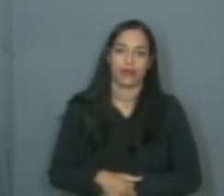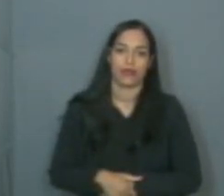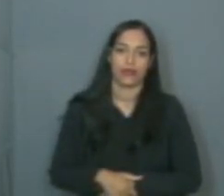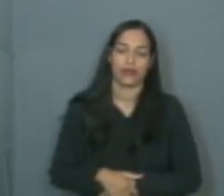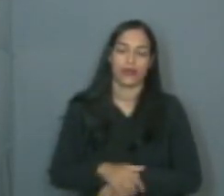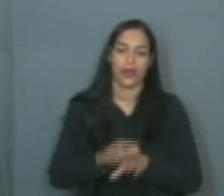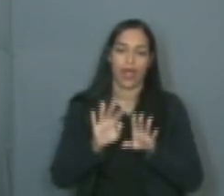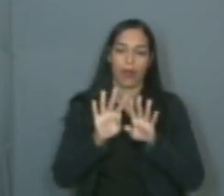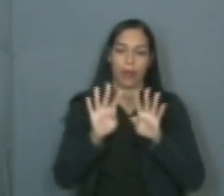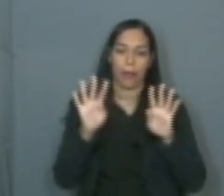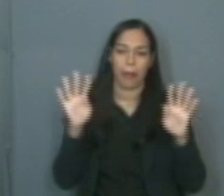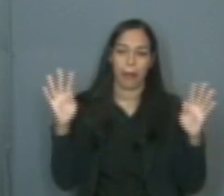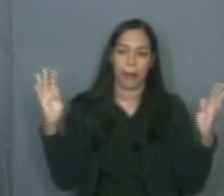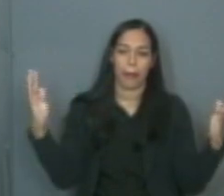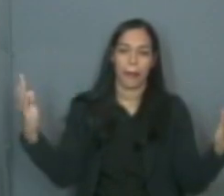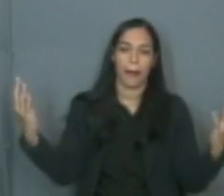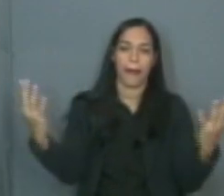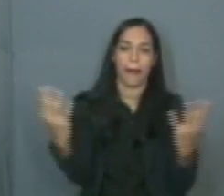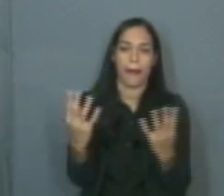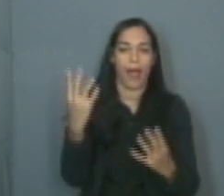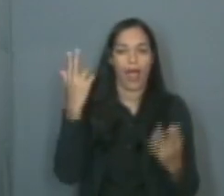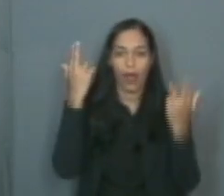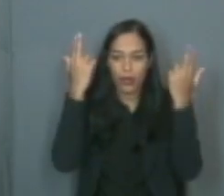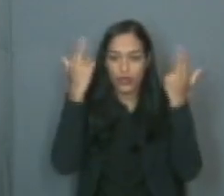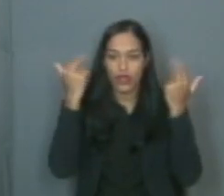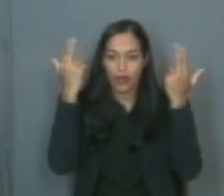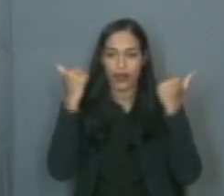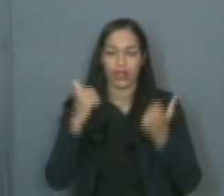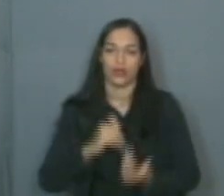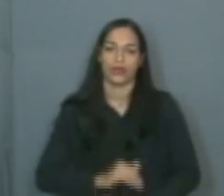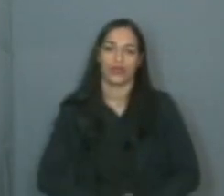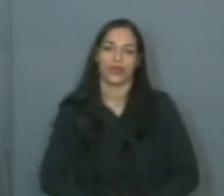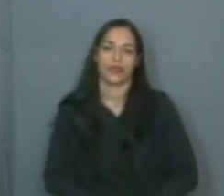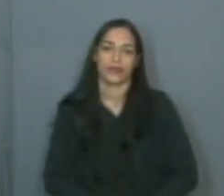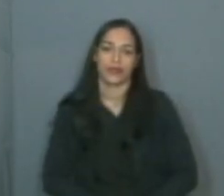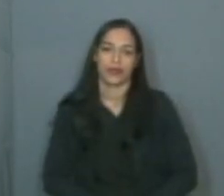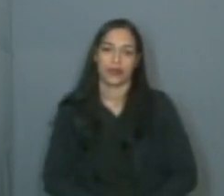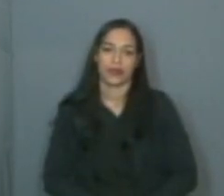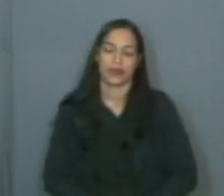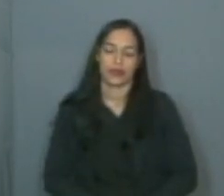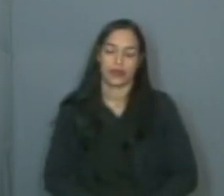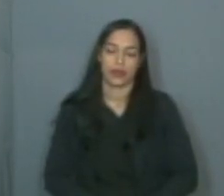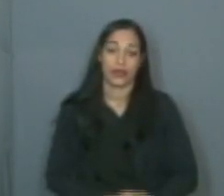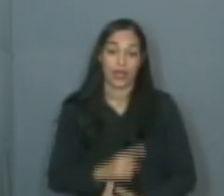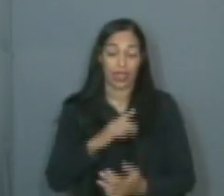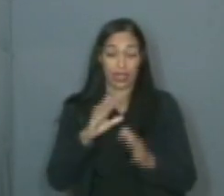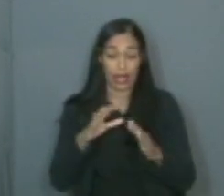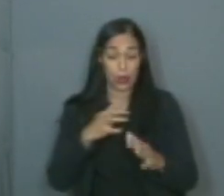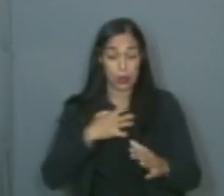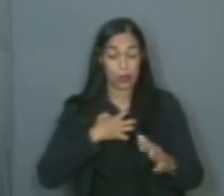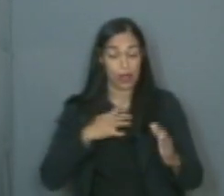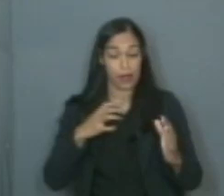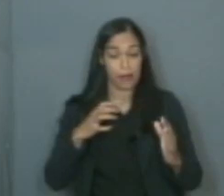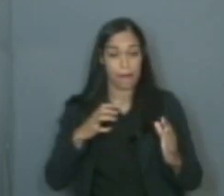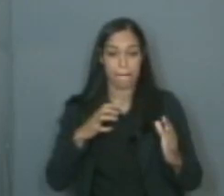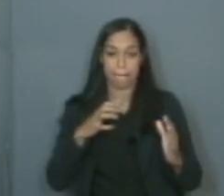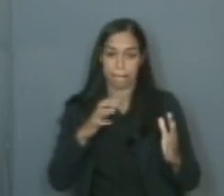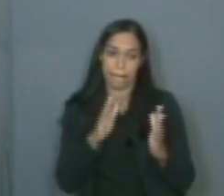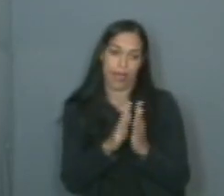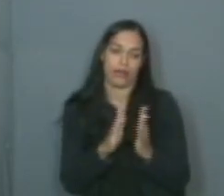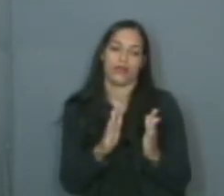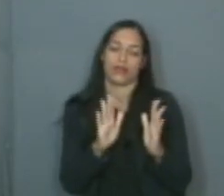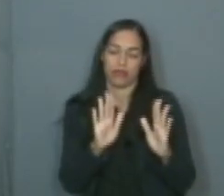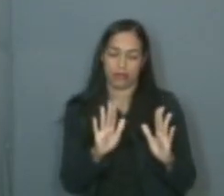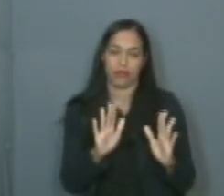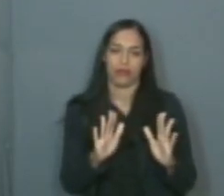com os cavalos. Na realidade, a gente vê que existe um impasse social. As pessoas